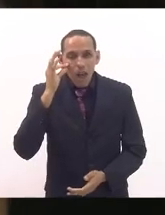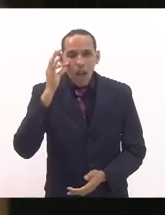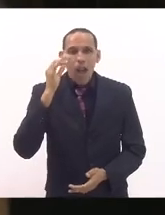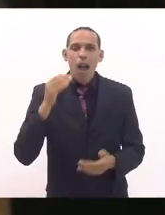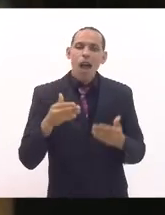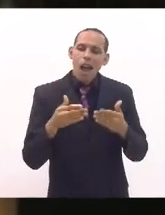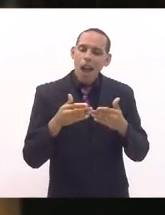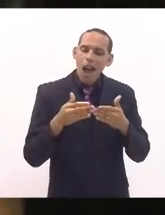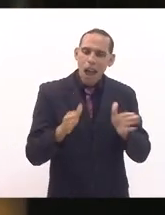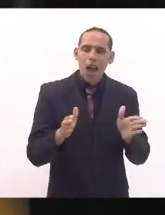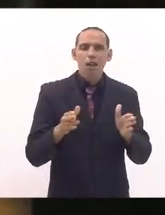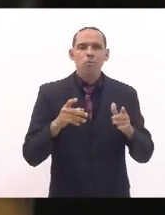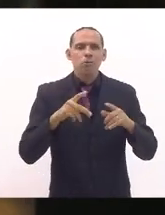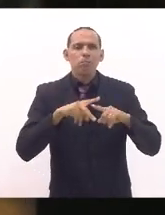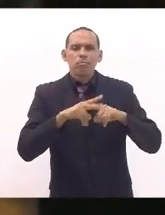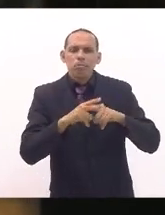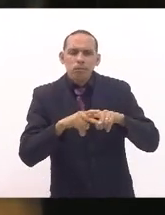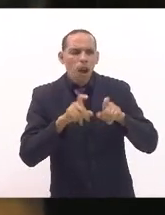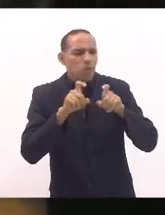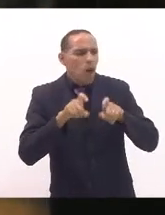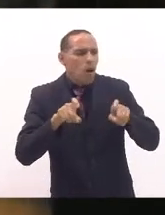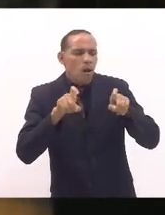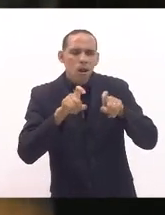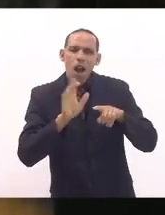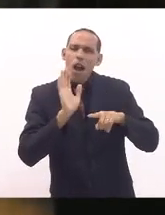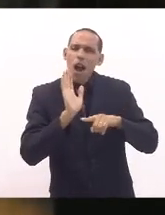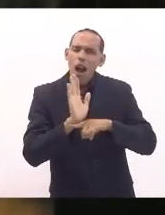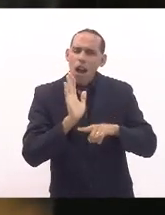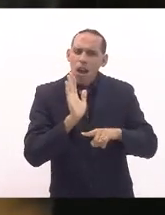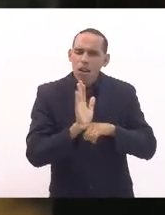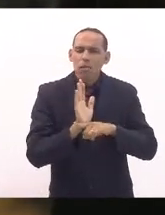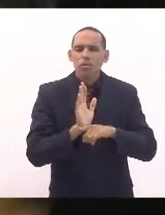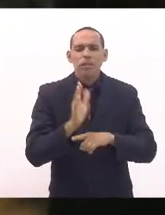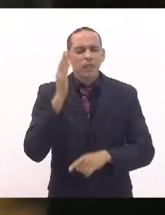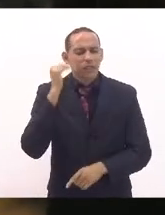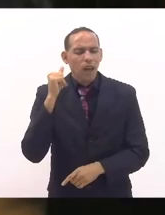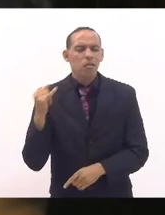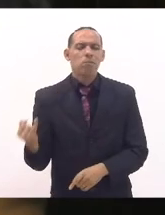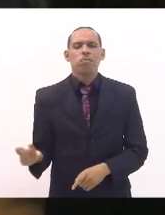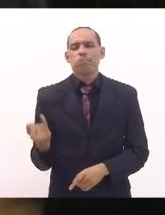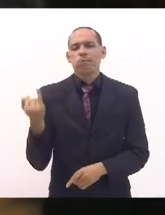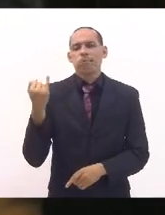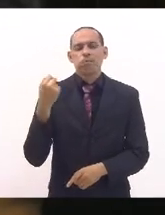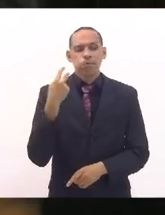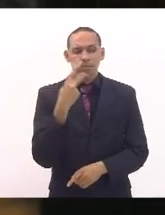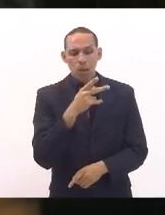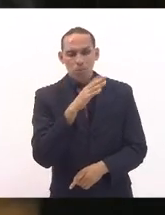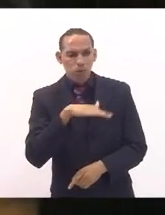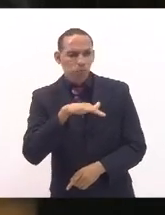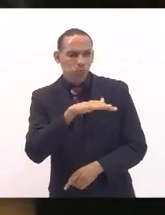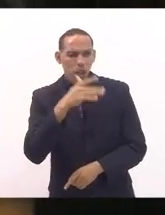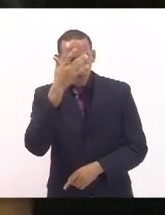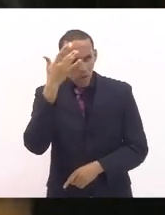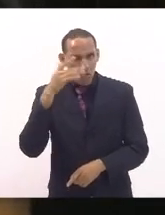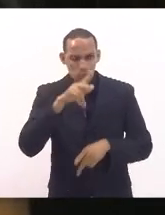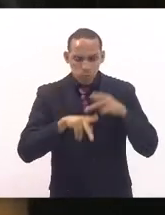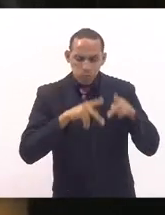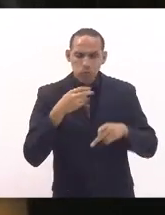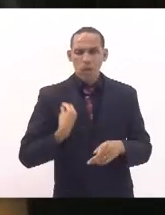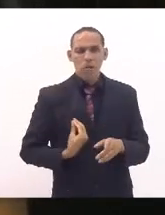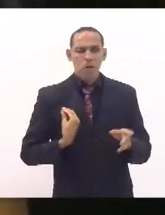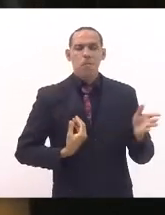esse equipamento, entendendo ser importante para a população habitante na Vila do